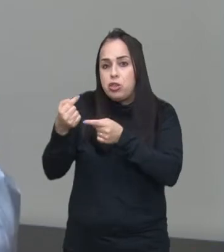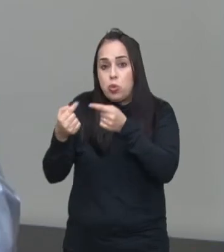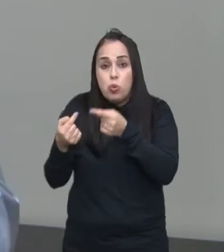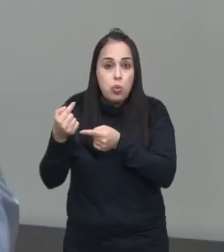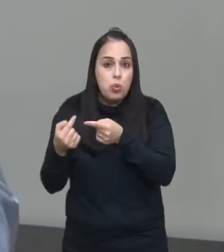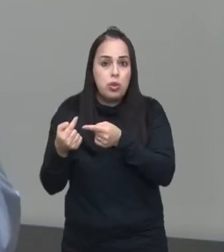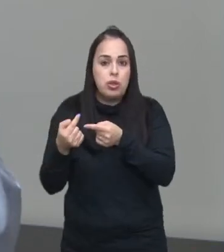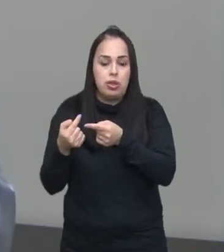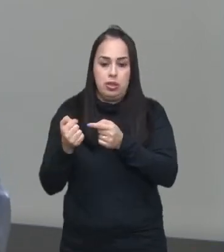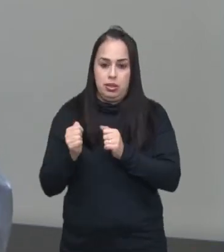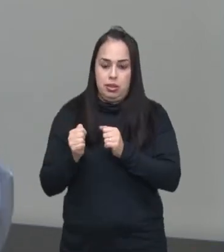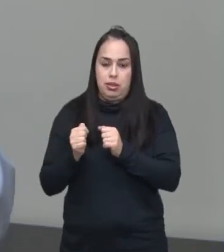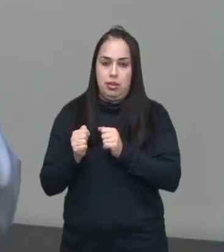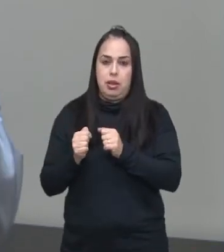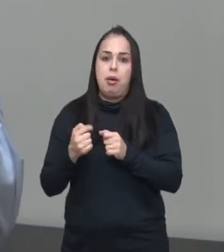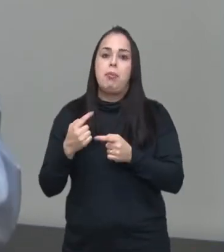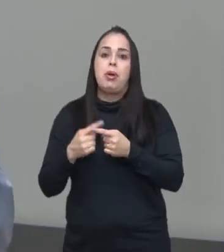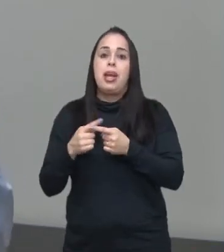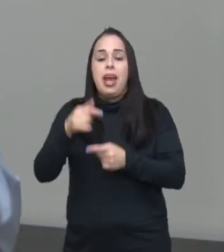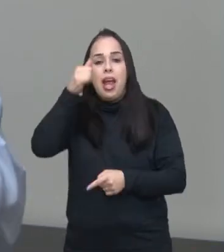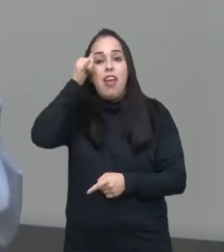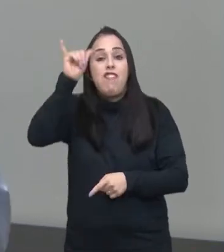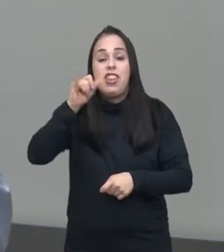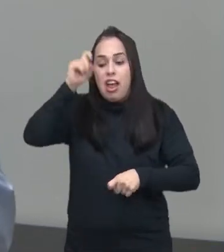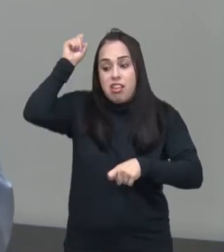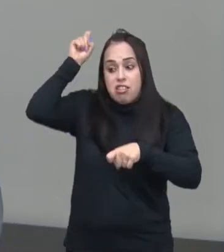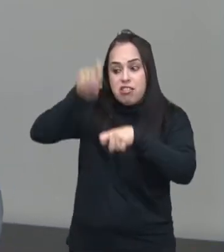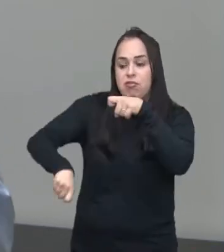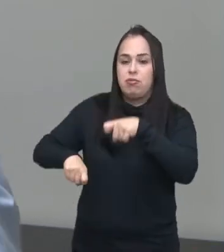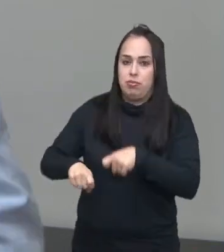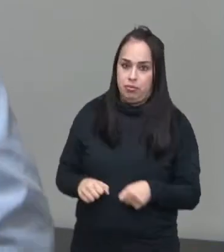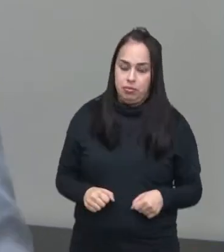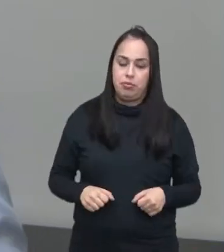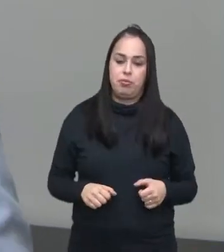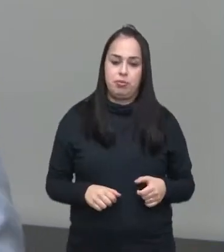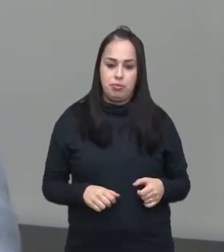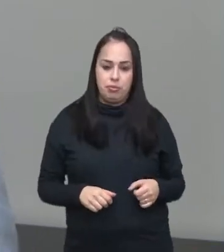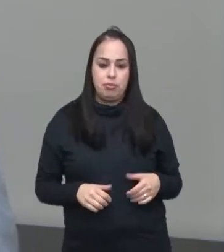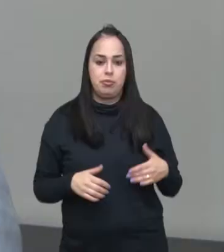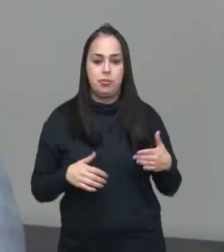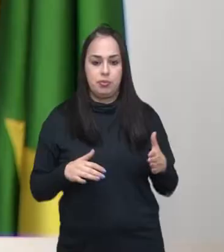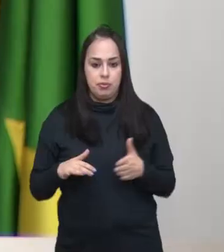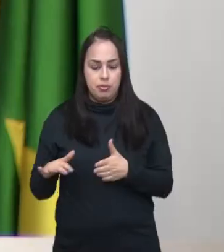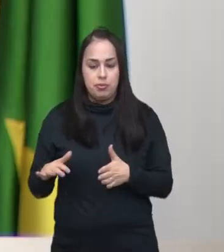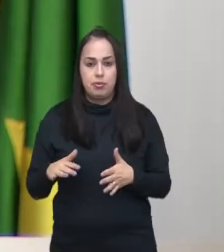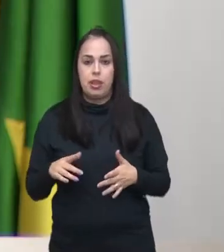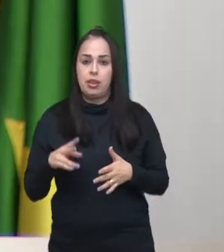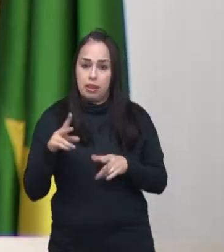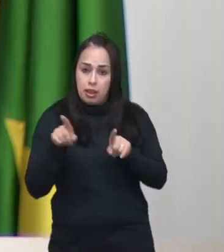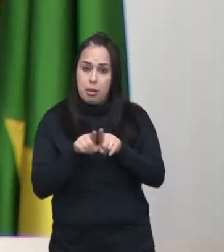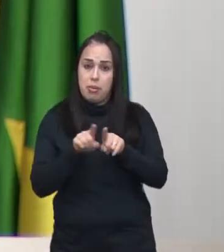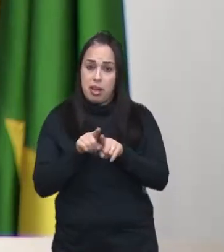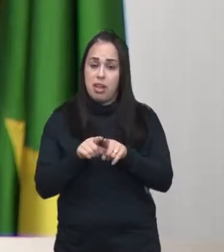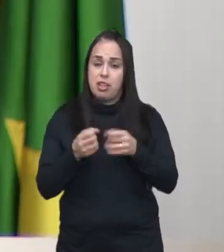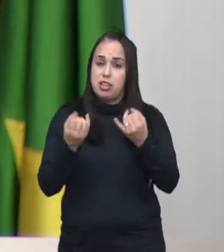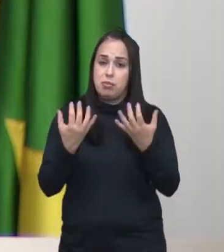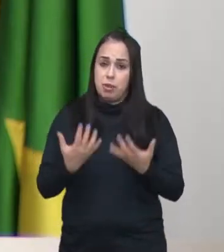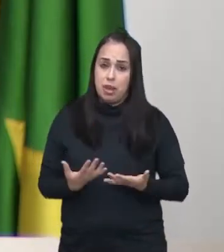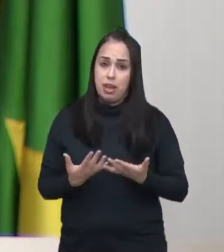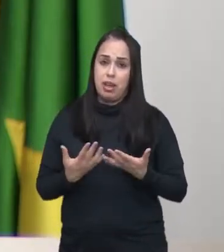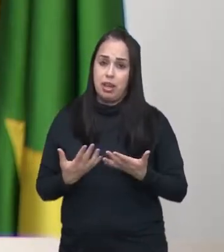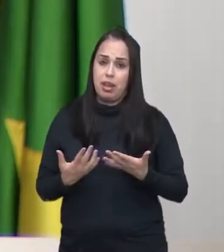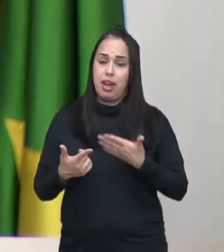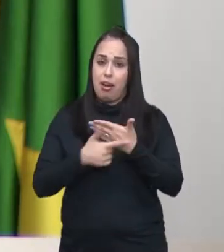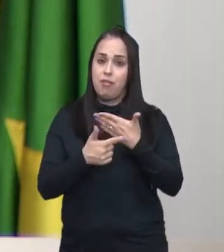desde cedo dentro de casa para que a gente mitigue, minimize cada vez mais o abuso infantil. Os parlamentares também comentam